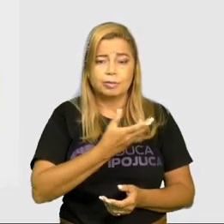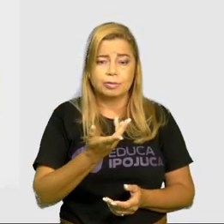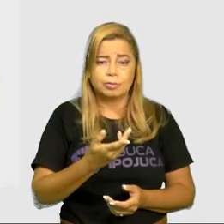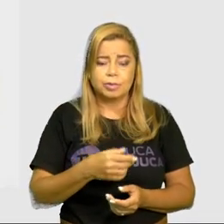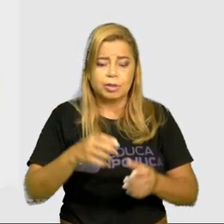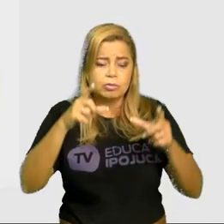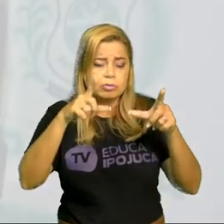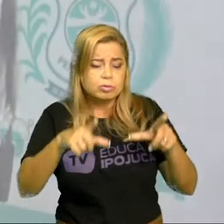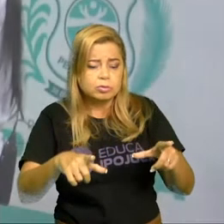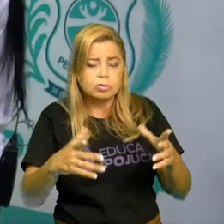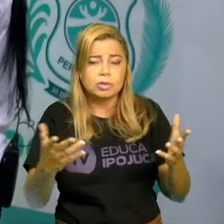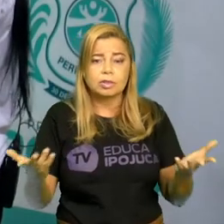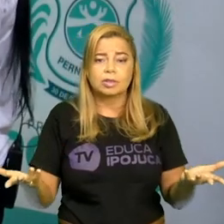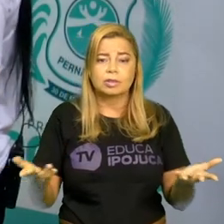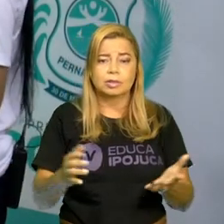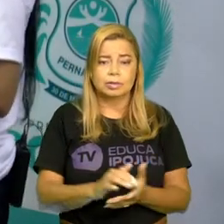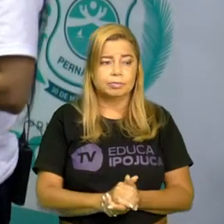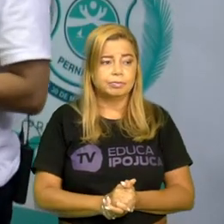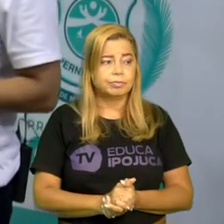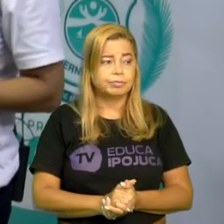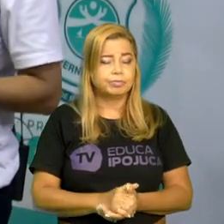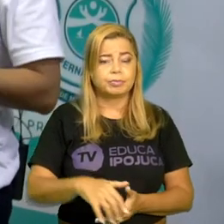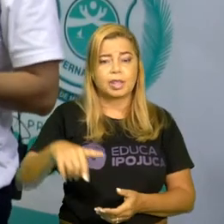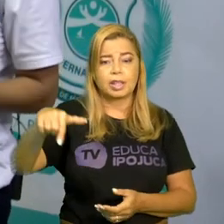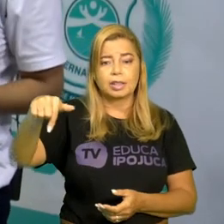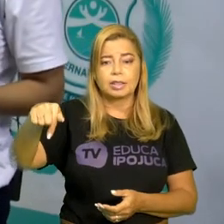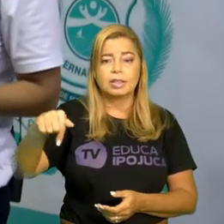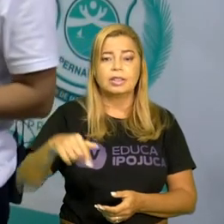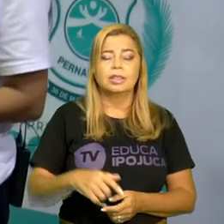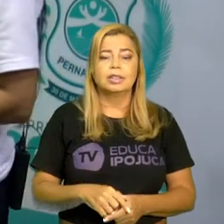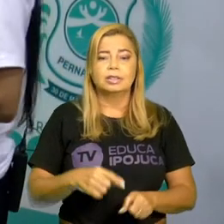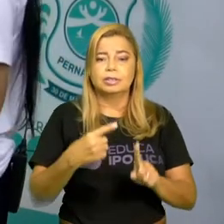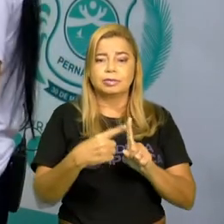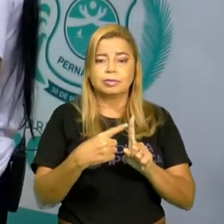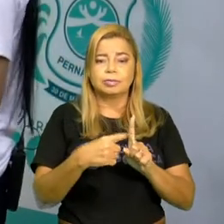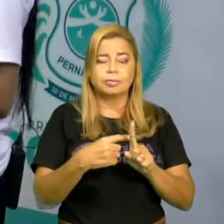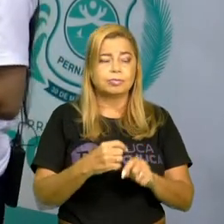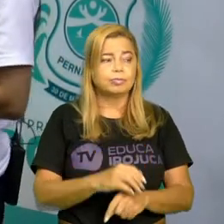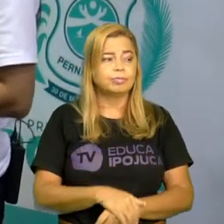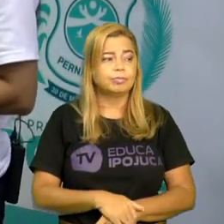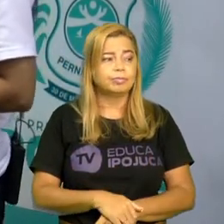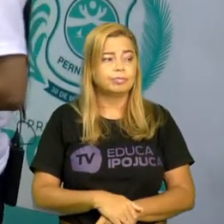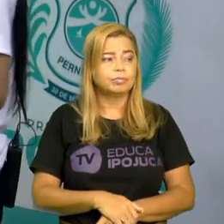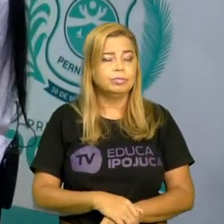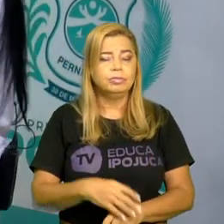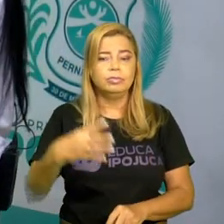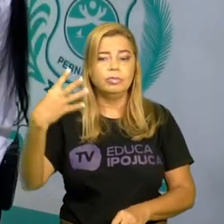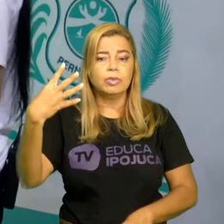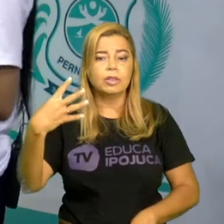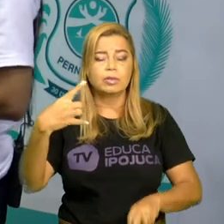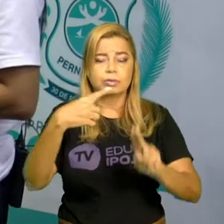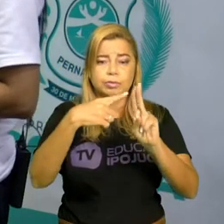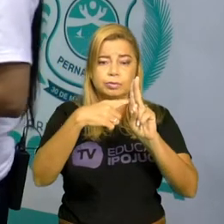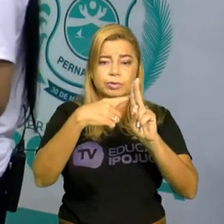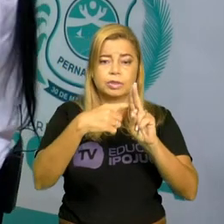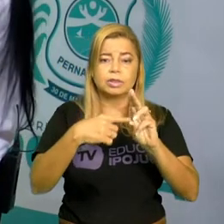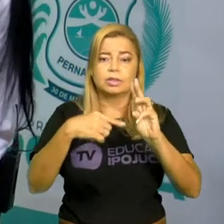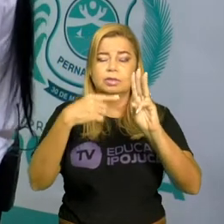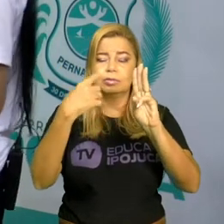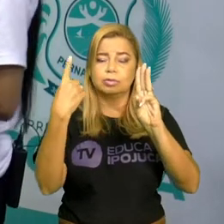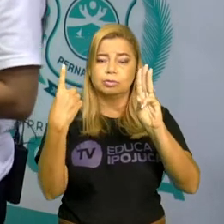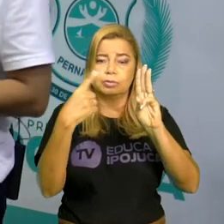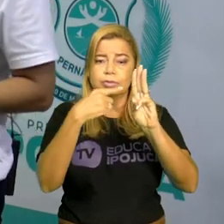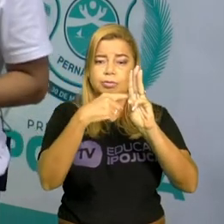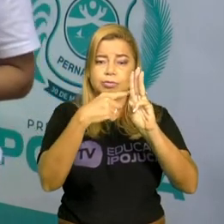para você. Se ele está, um 7 aqui é unidade, eu tenho 7 unidades, tenho 4 dezenas, uma